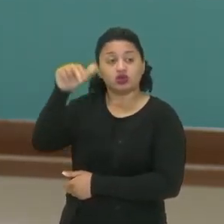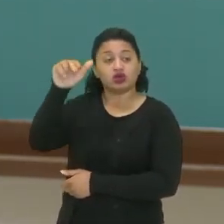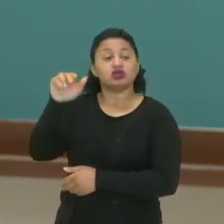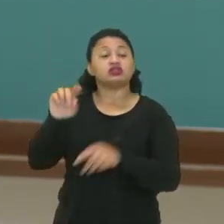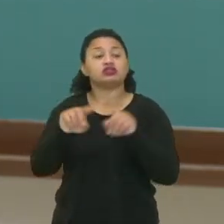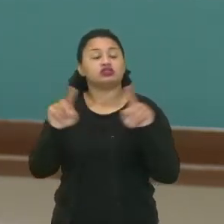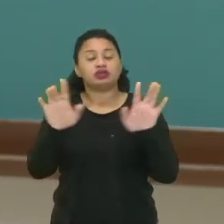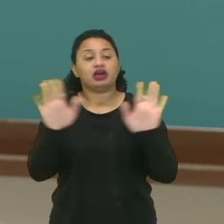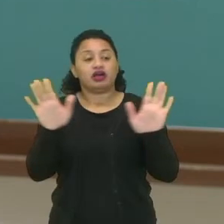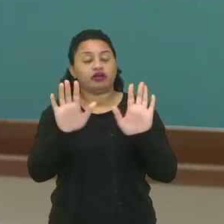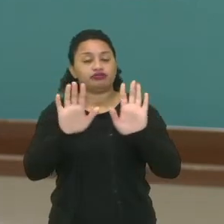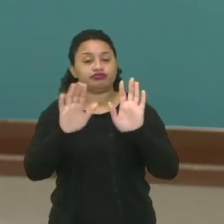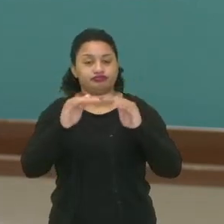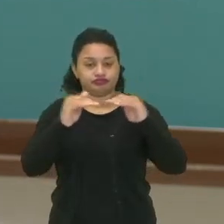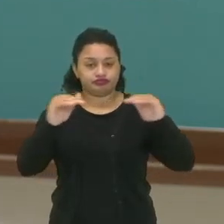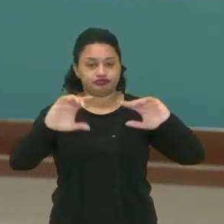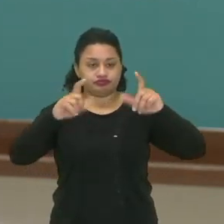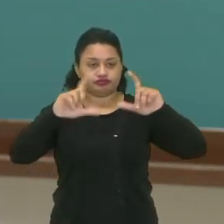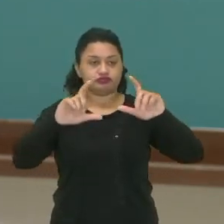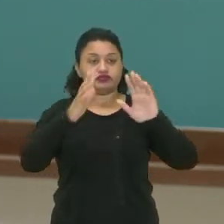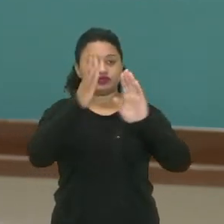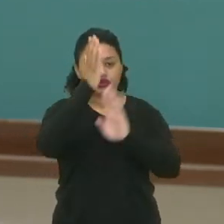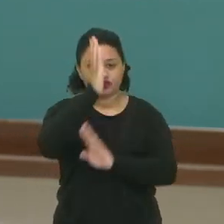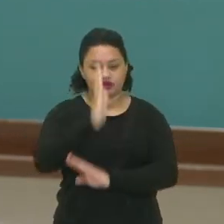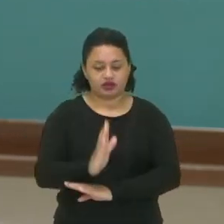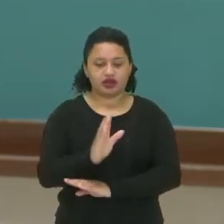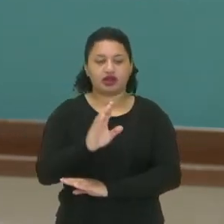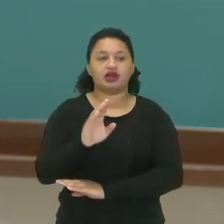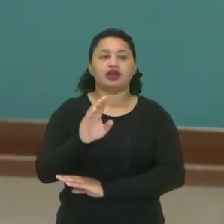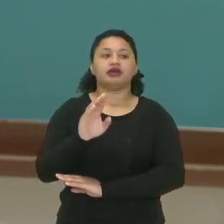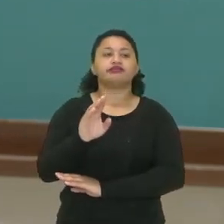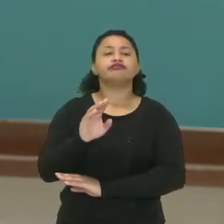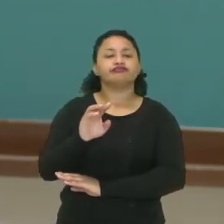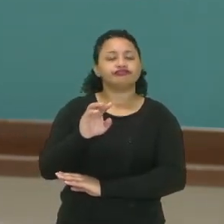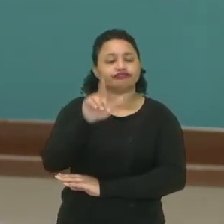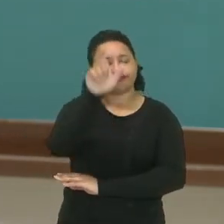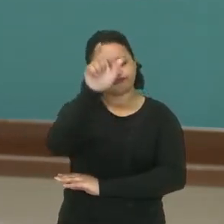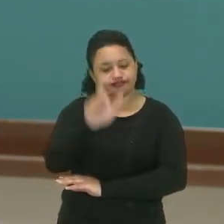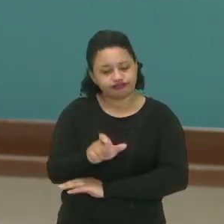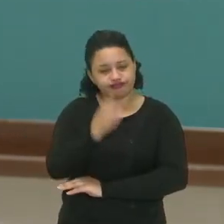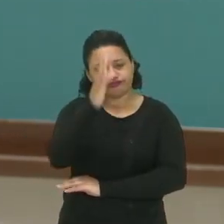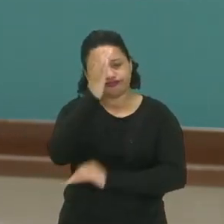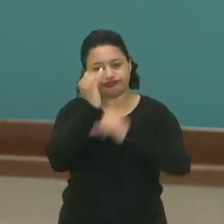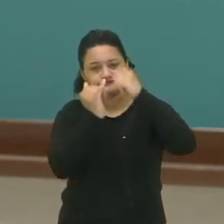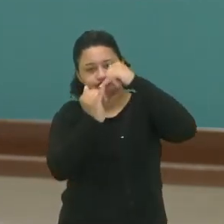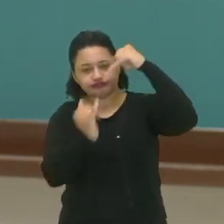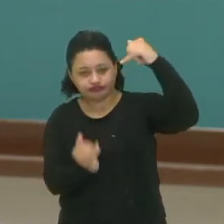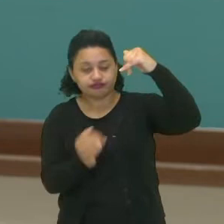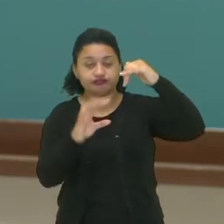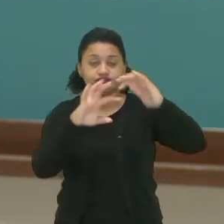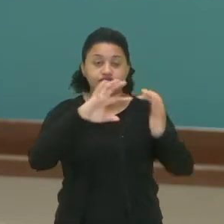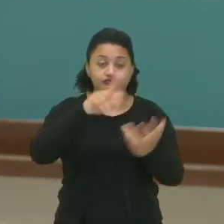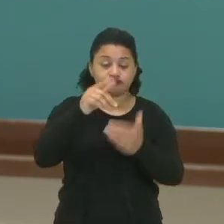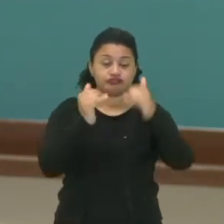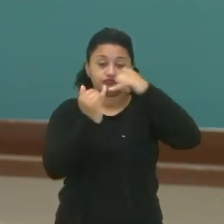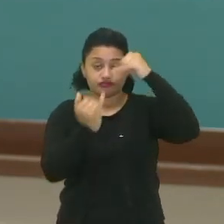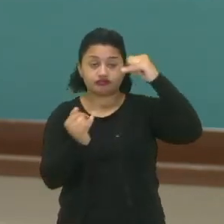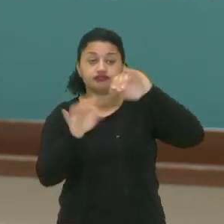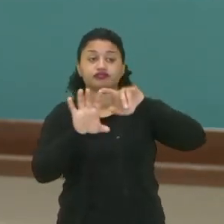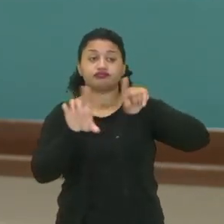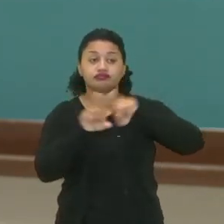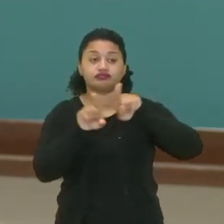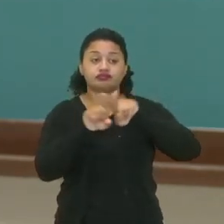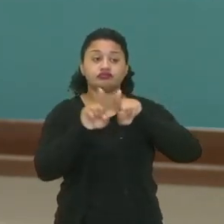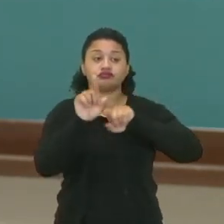esqueça a linha do Equador, vamos imaginar só a linha do meridiano de Greenwich, ok? Que divide o mundo também em dois hemisférios.